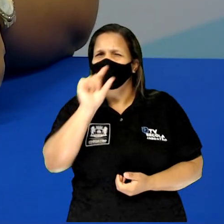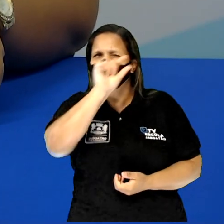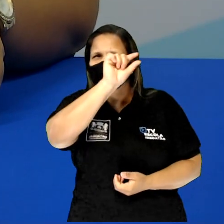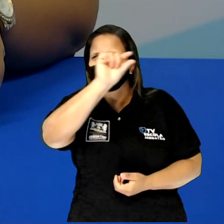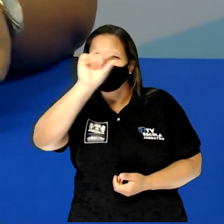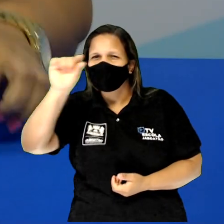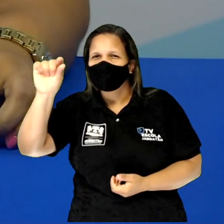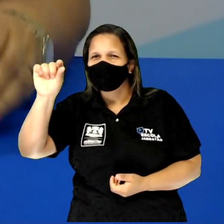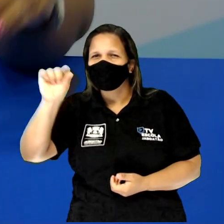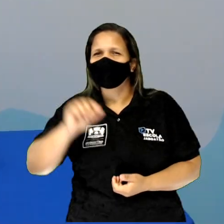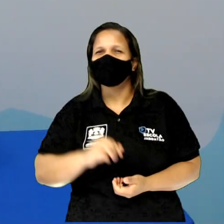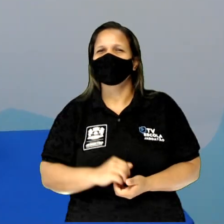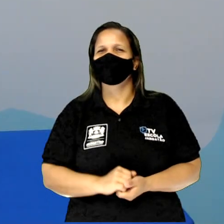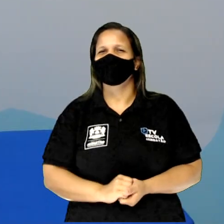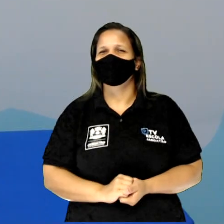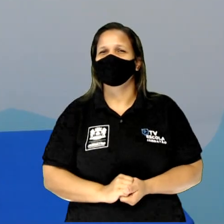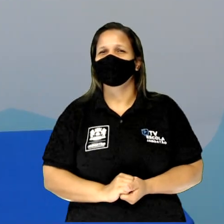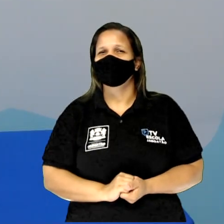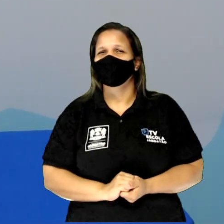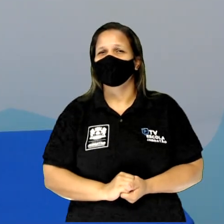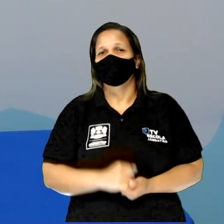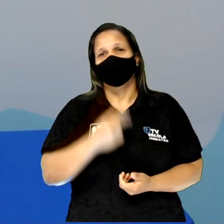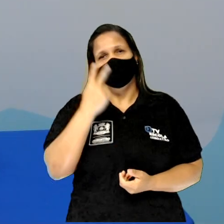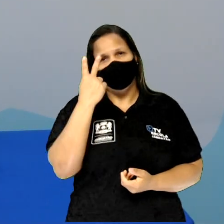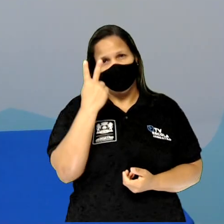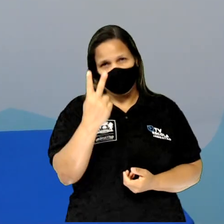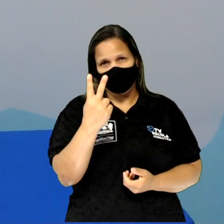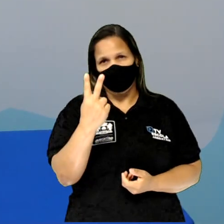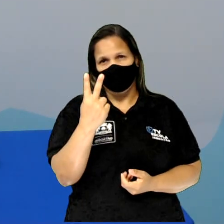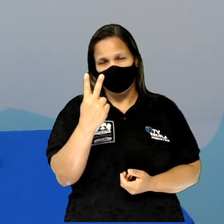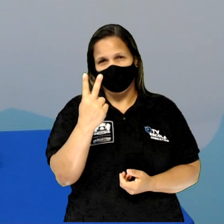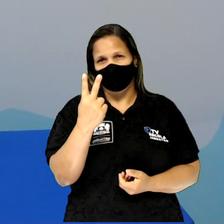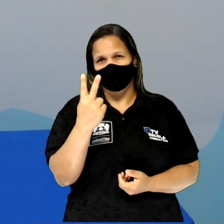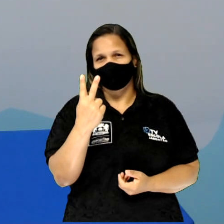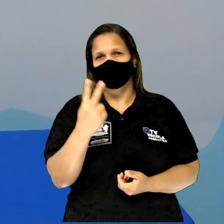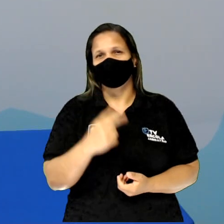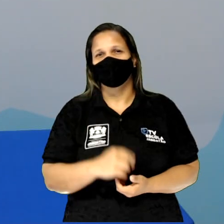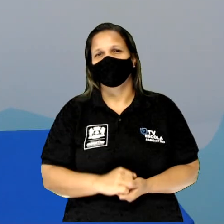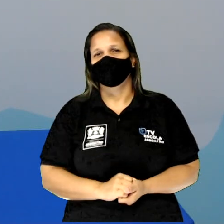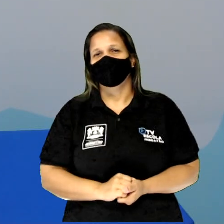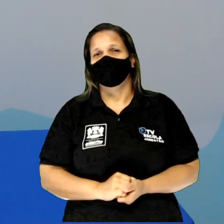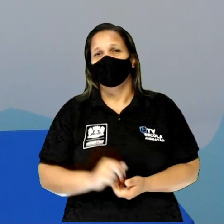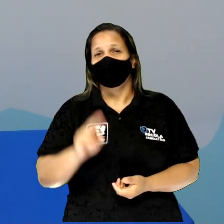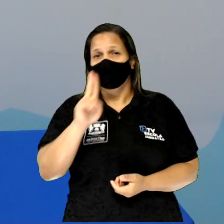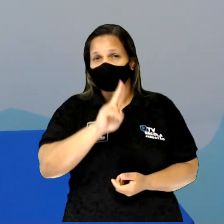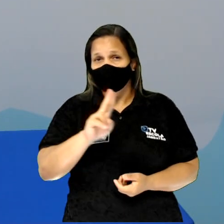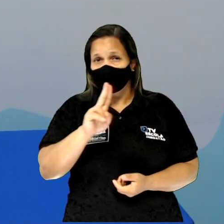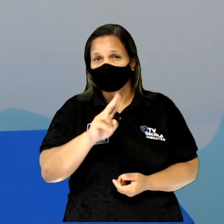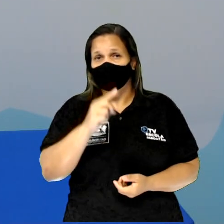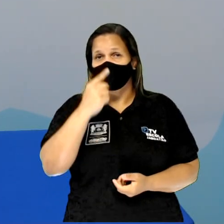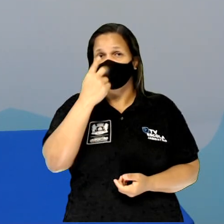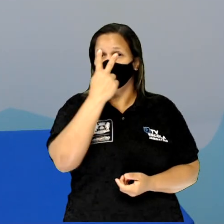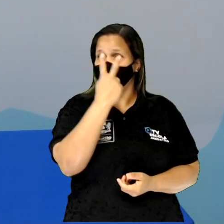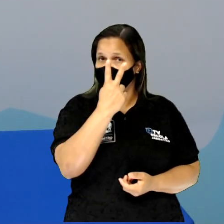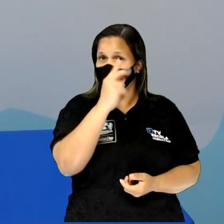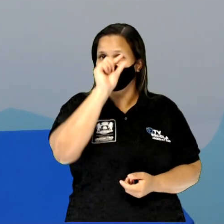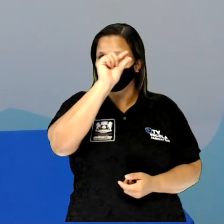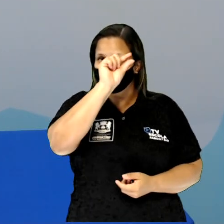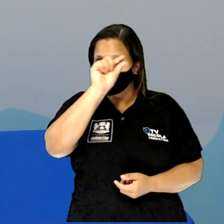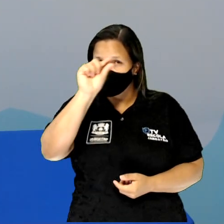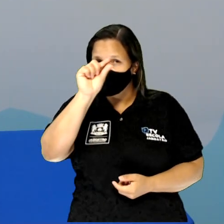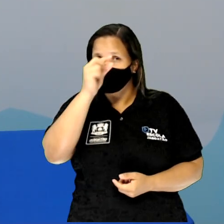em cada fileira apenas duas bolinhas então eu vou usar duas na primeira